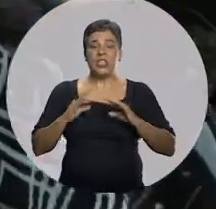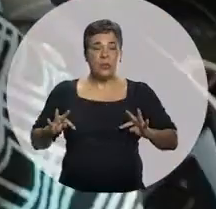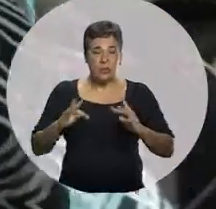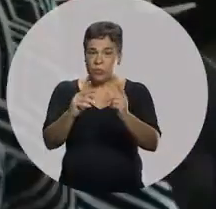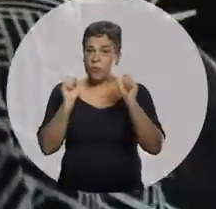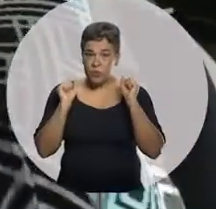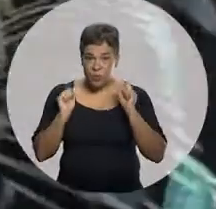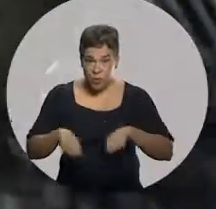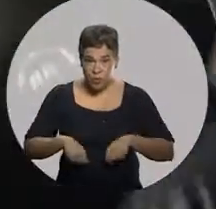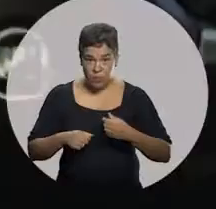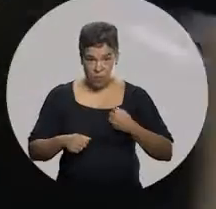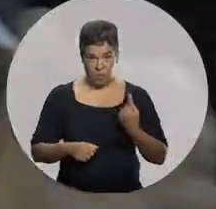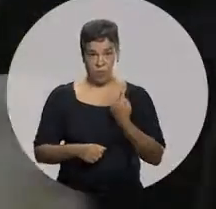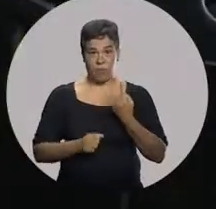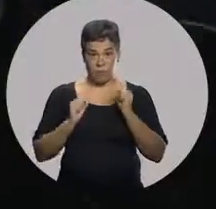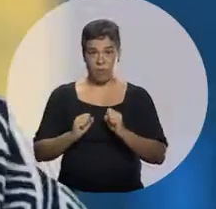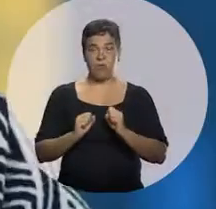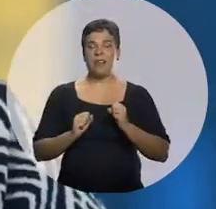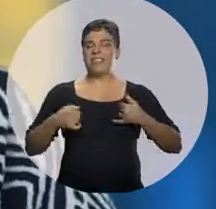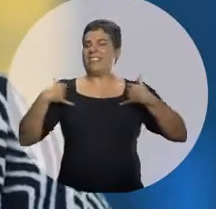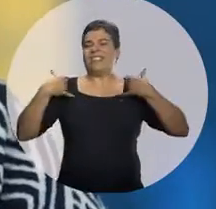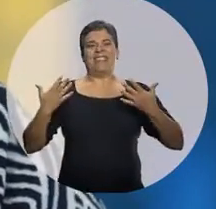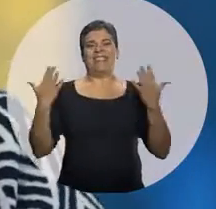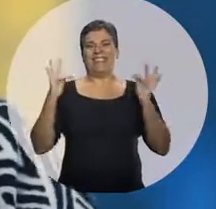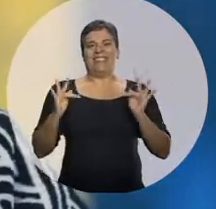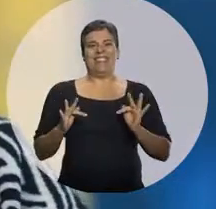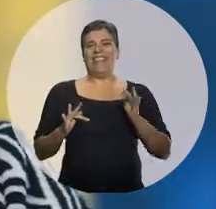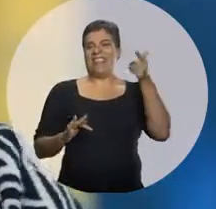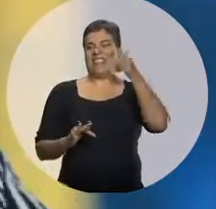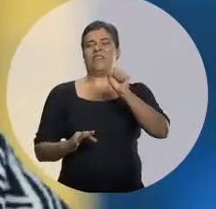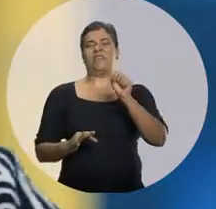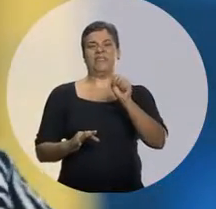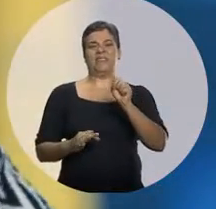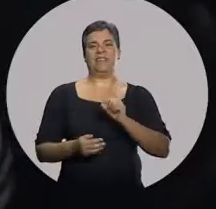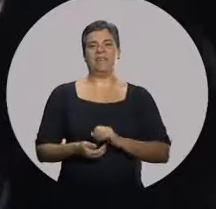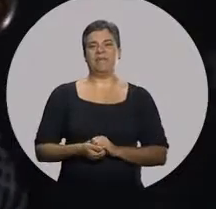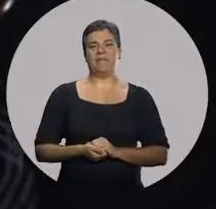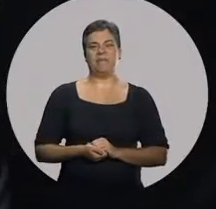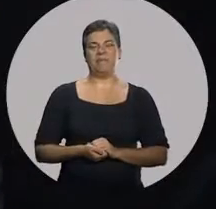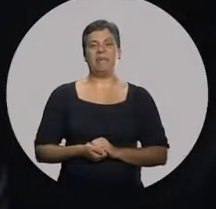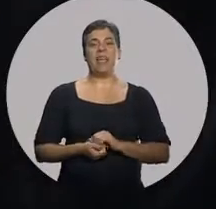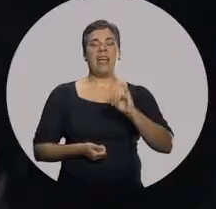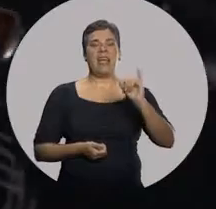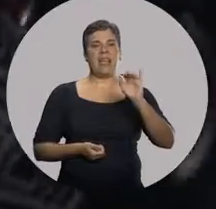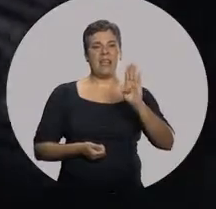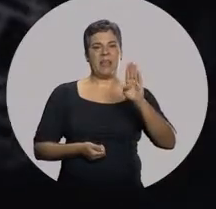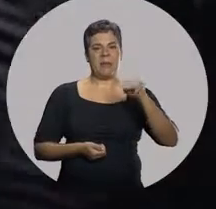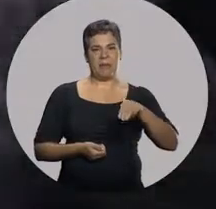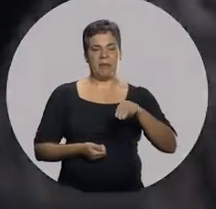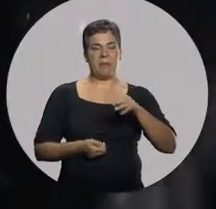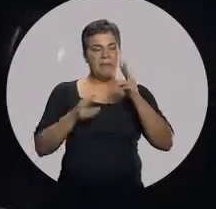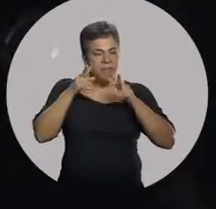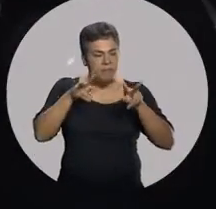maneira, mas tudo aquilo que eu puder fazer sozinha é um orgulho muito grande pra gente. Eu consegui. A IBM